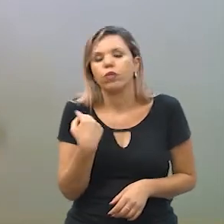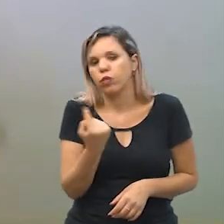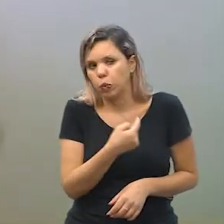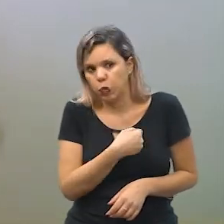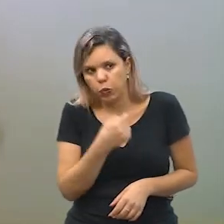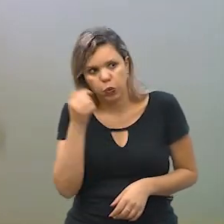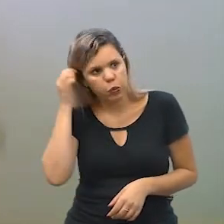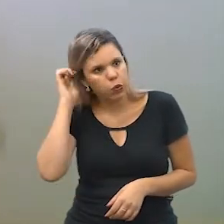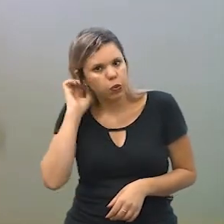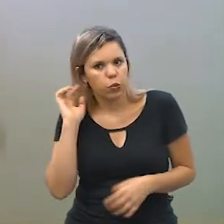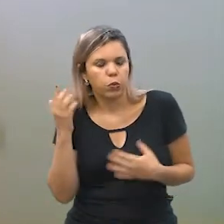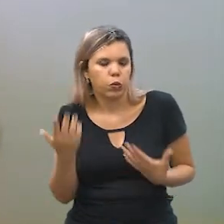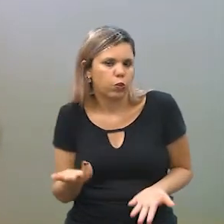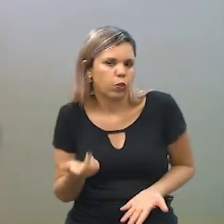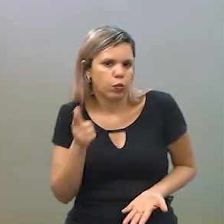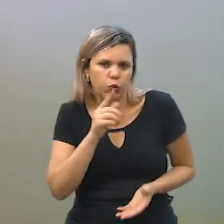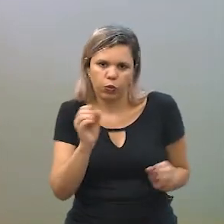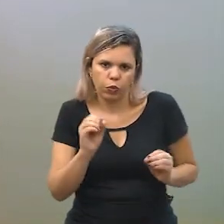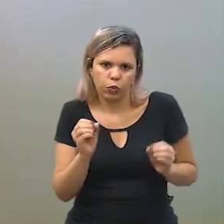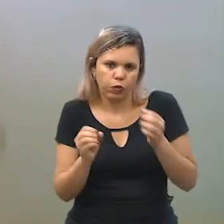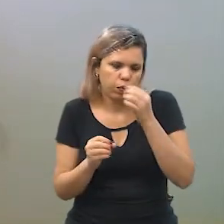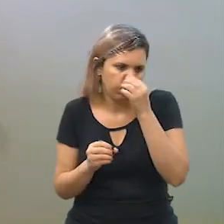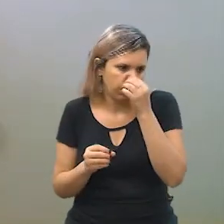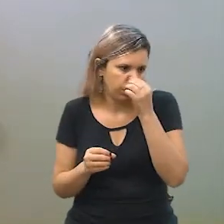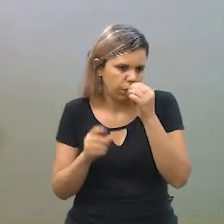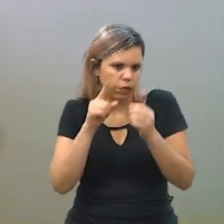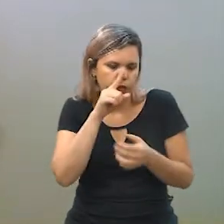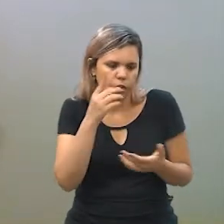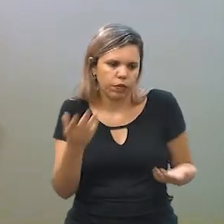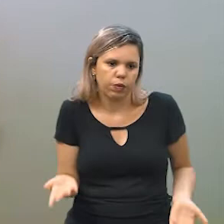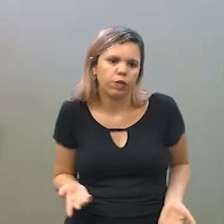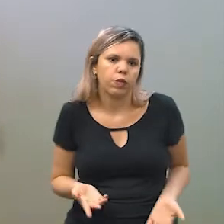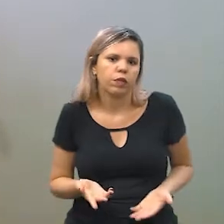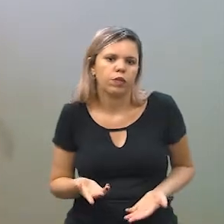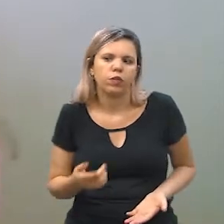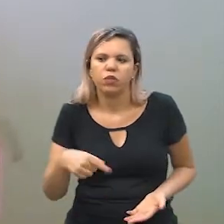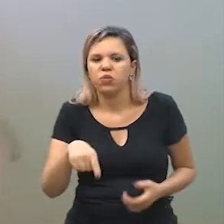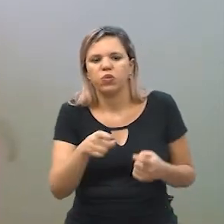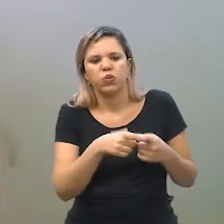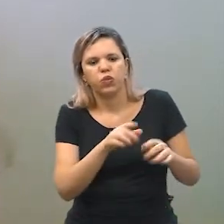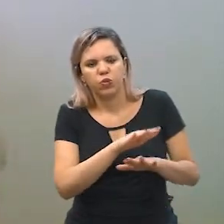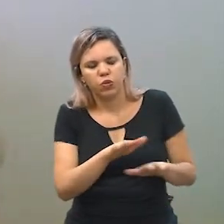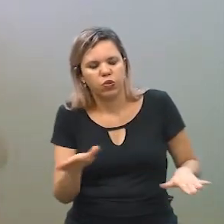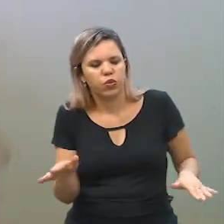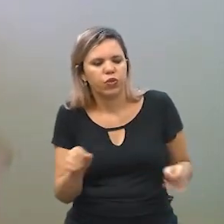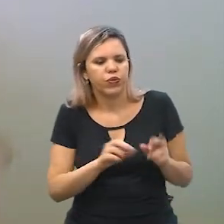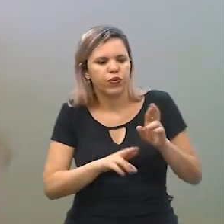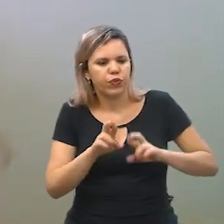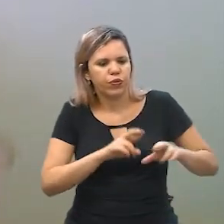gente não considerar esses riscos e não ir ao médico, não fazer